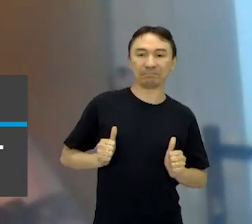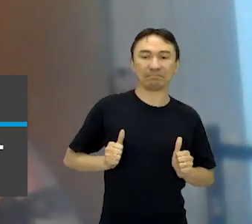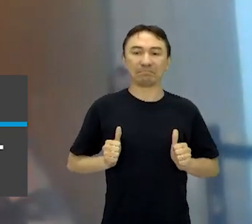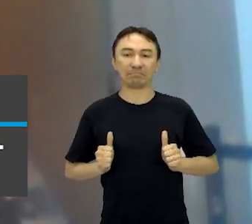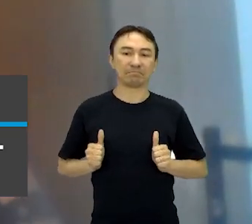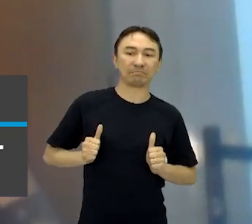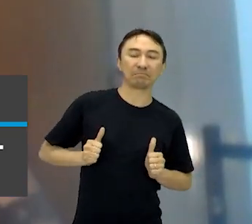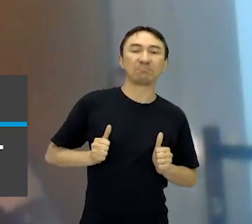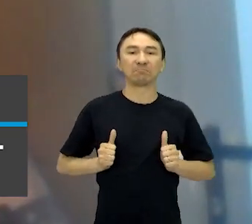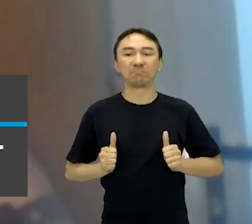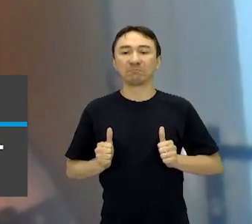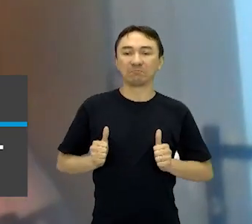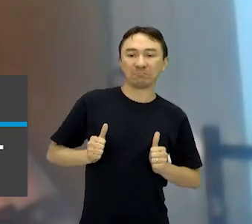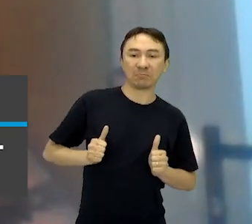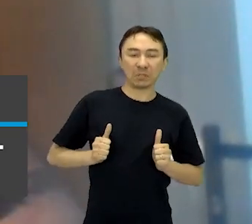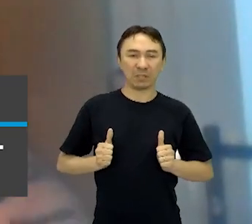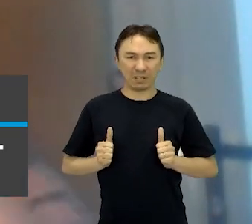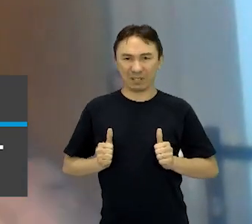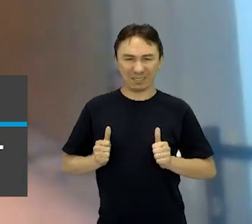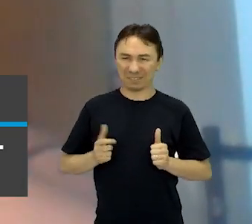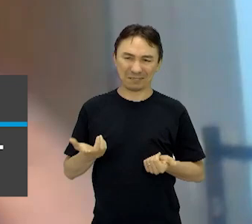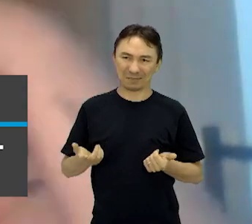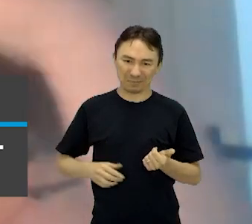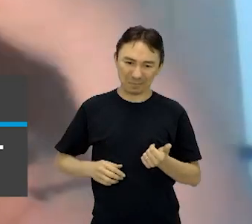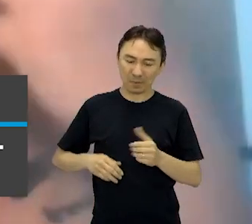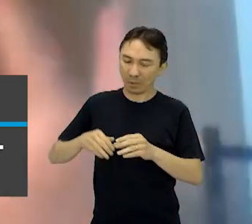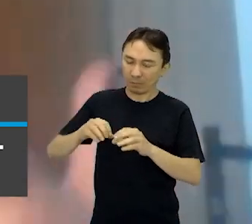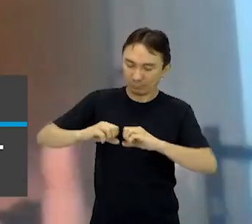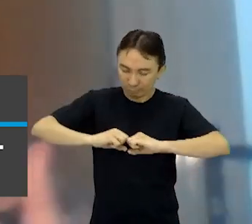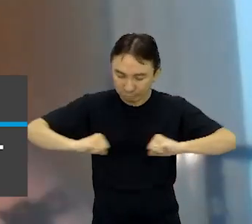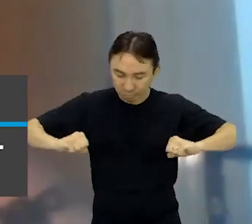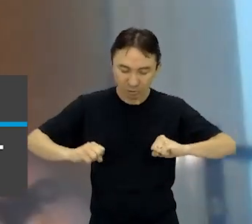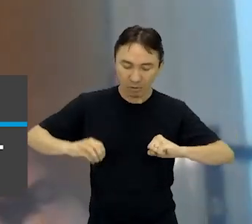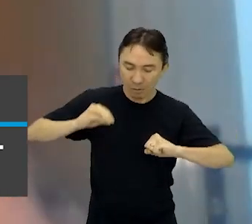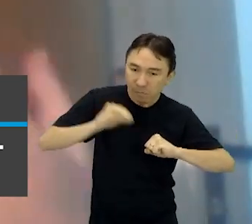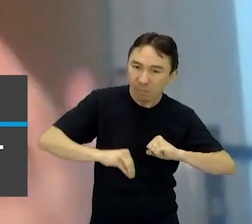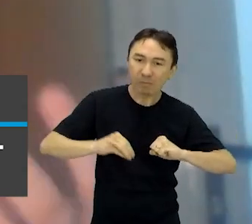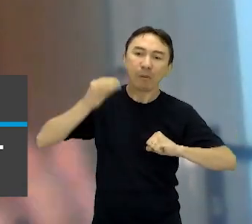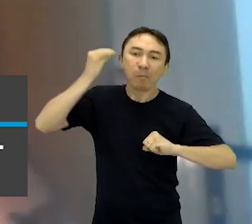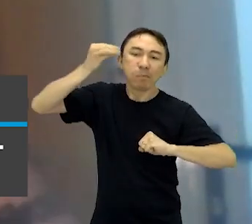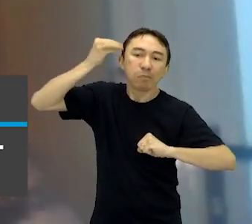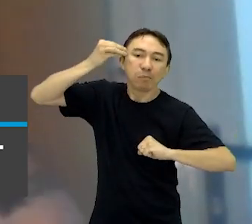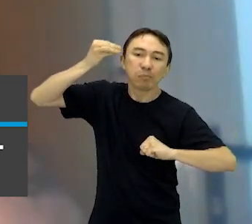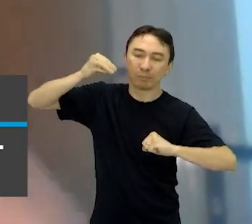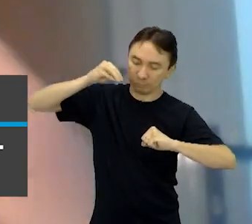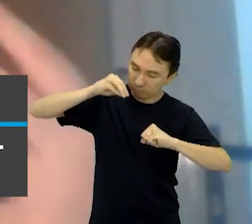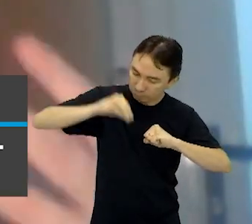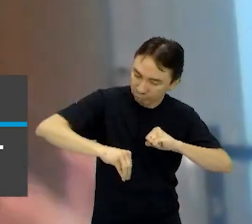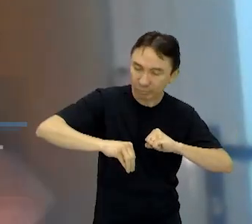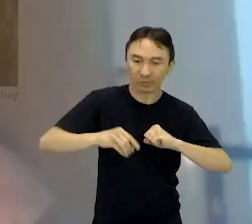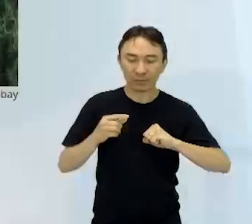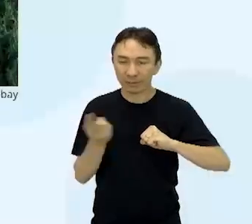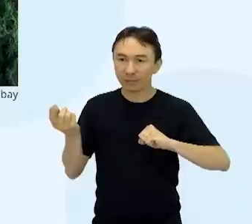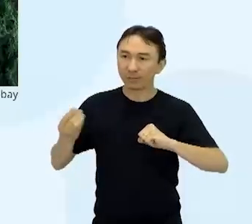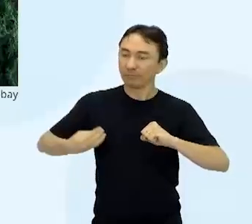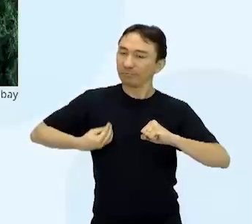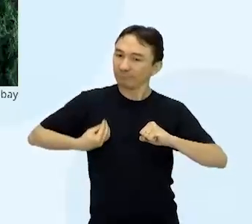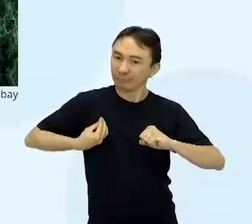guardando assim todas as nossas experiências, vivências,